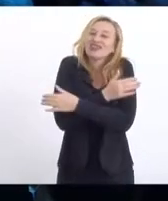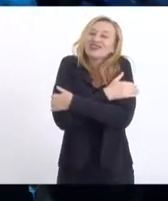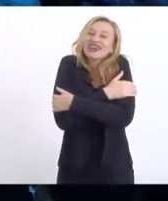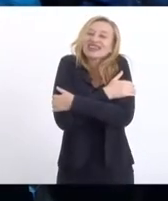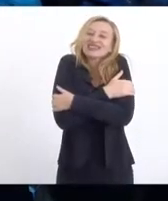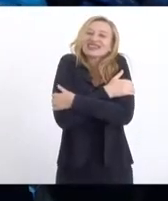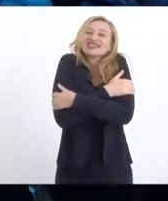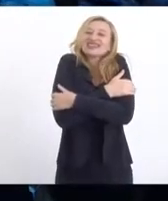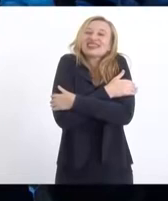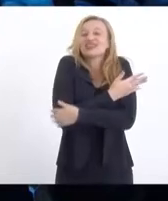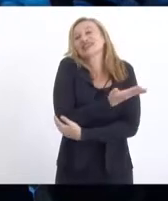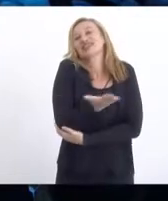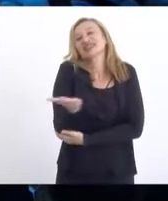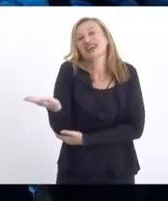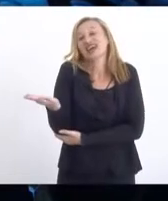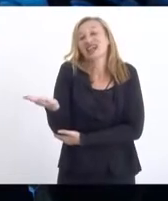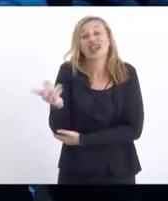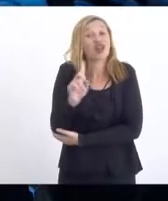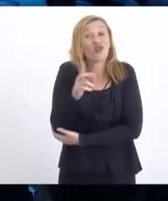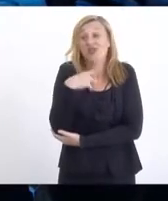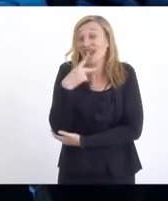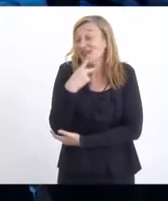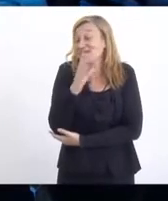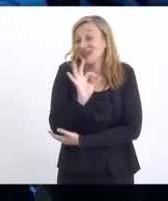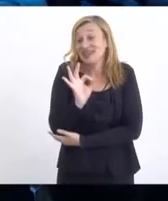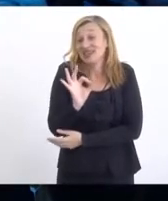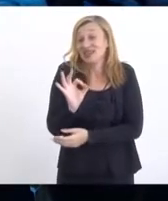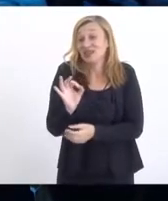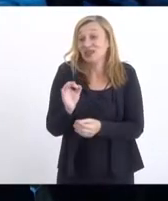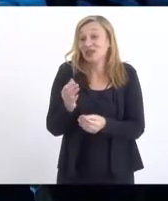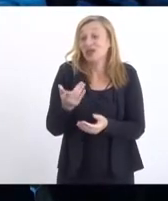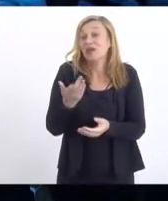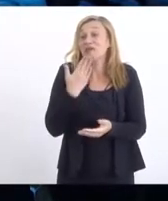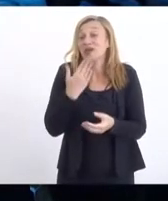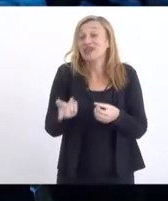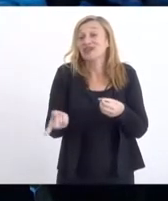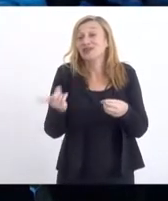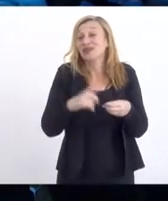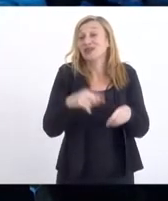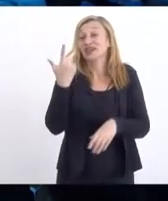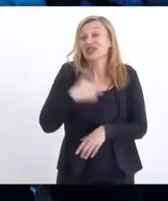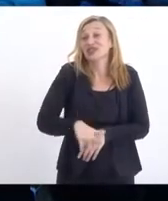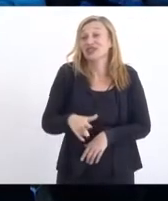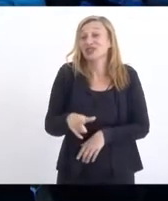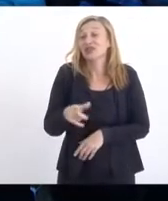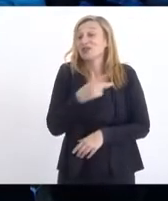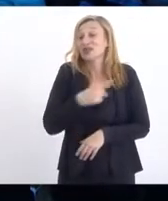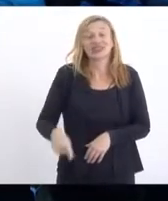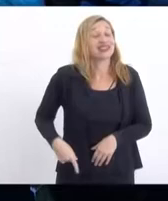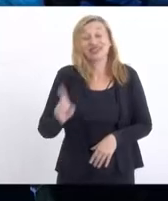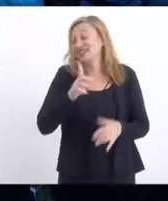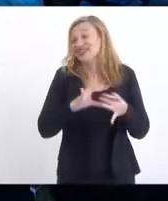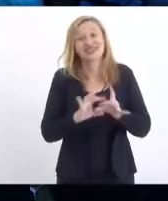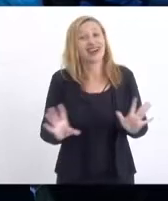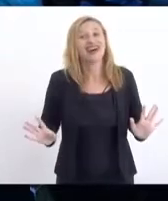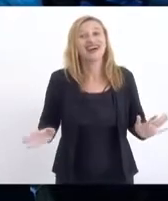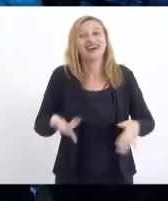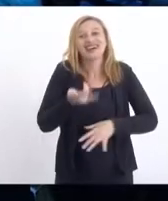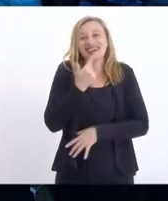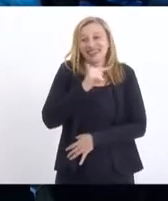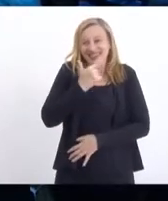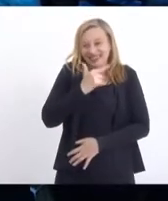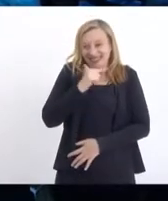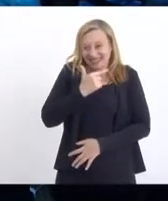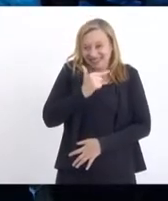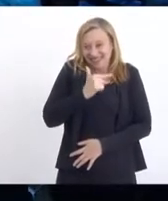todos. E não vou falar mais, porque senão eu peço para voltar novamente e o presidente não vai deixar.